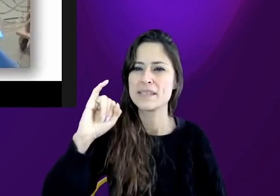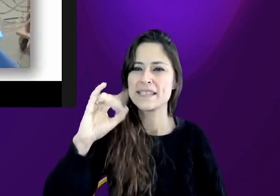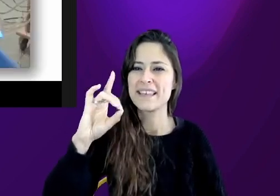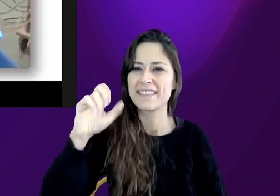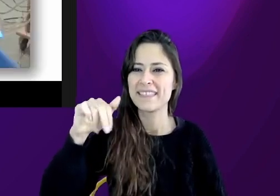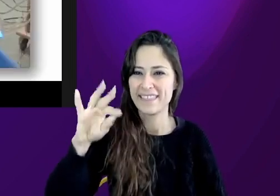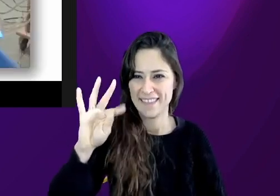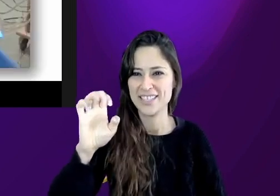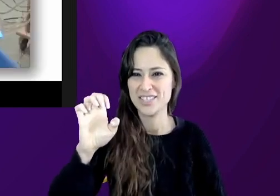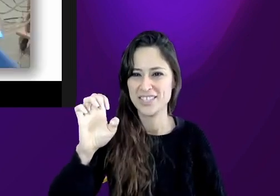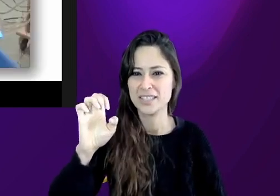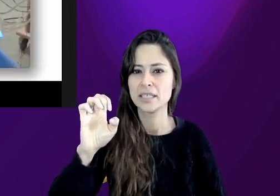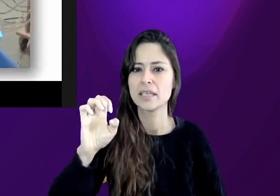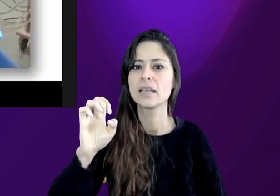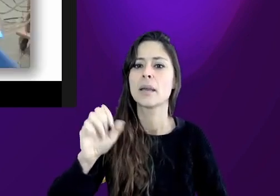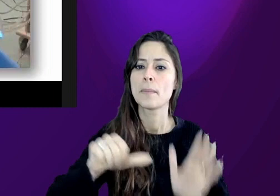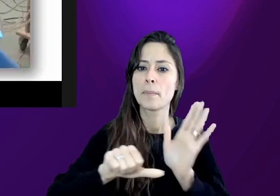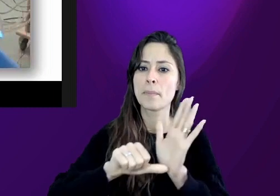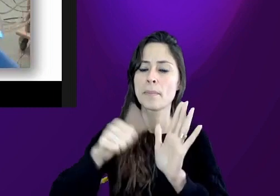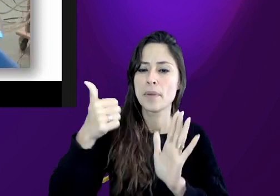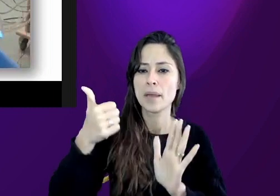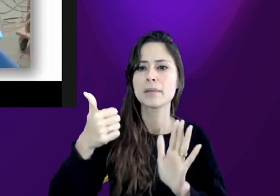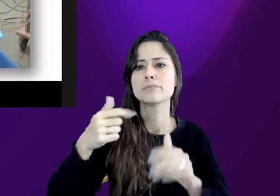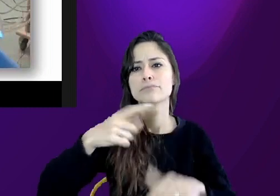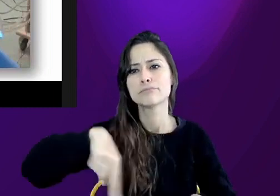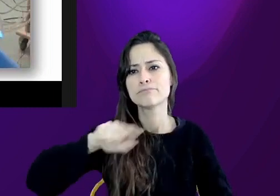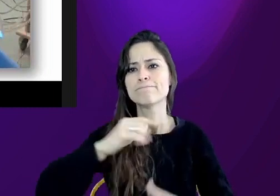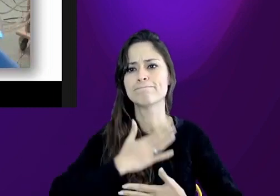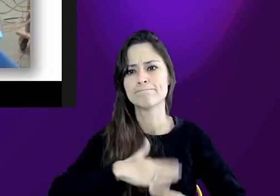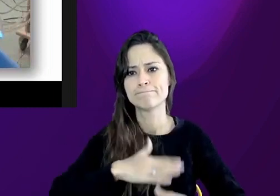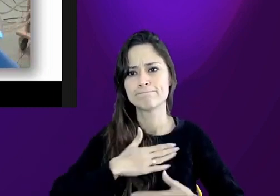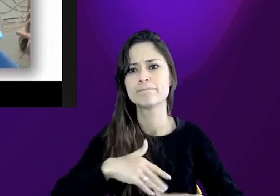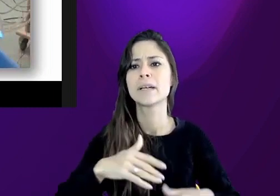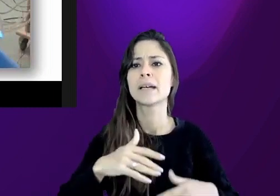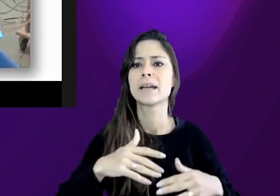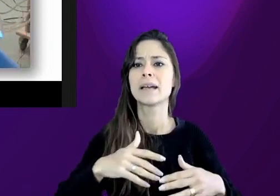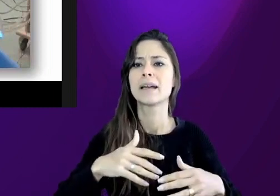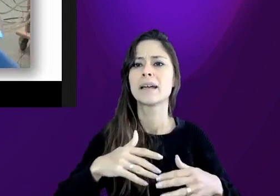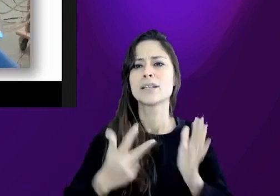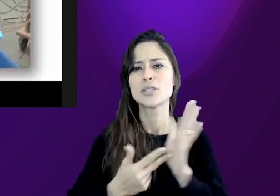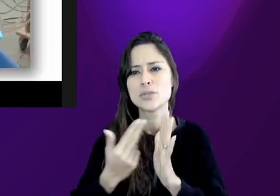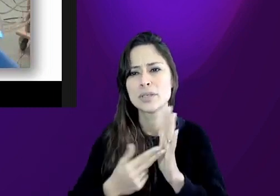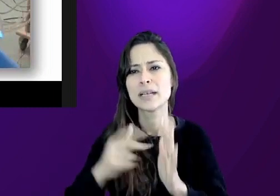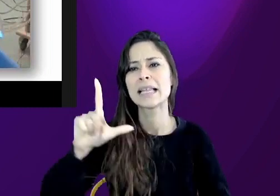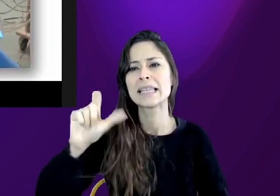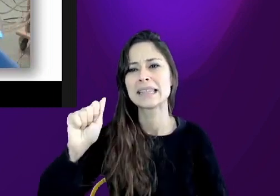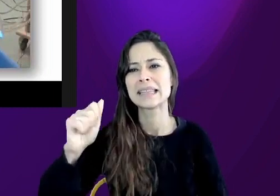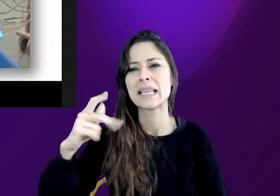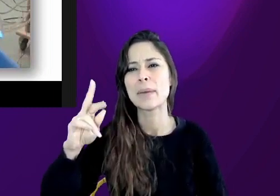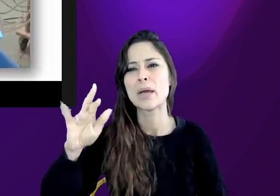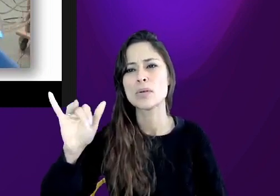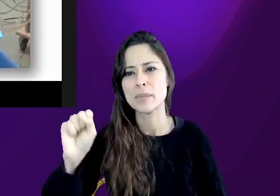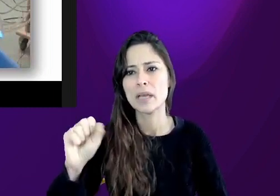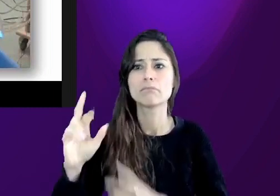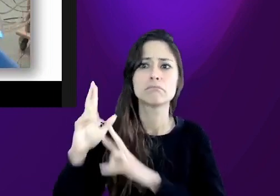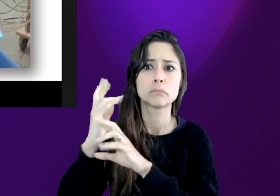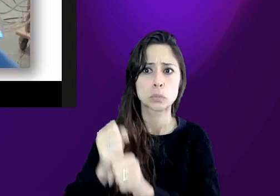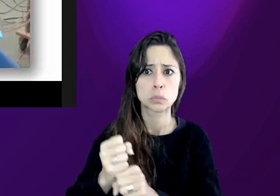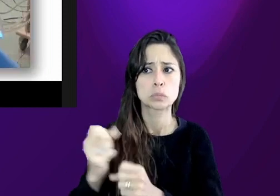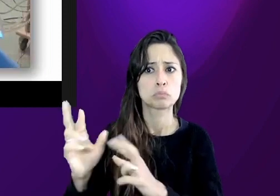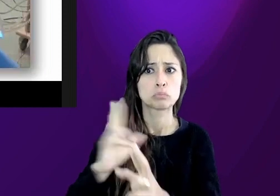na qual primeiro nós ficamos confortáveis com a via laparoscópica e tivemos resultados adequados de médio